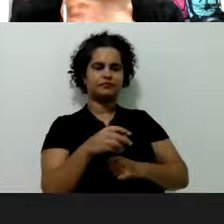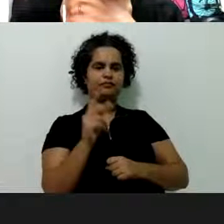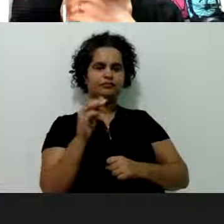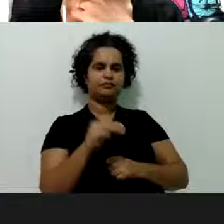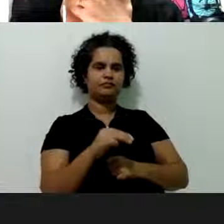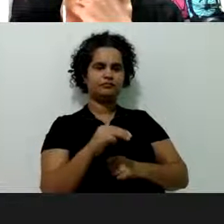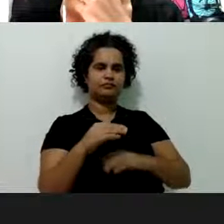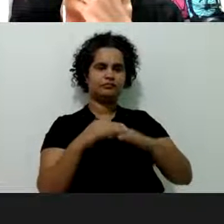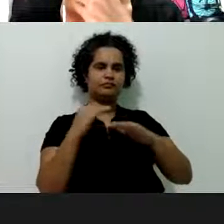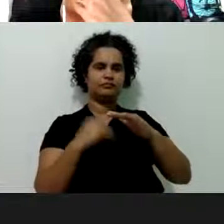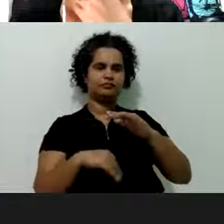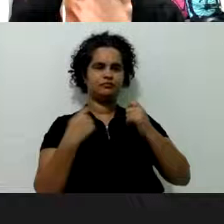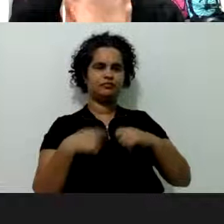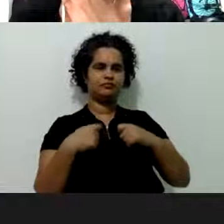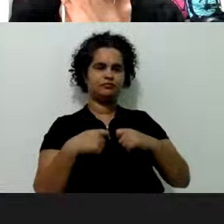precisa segregar, né?